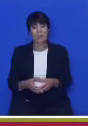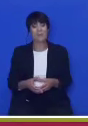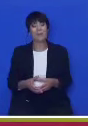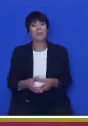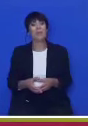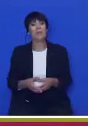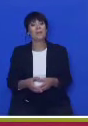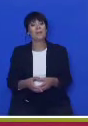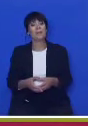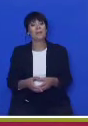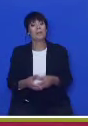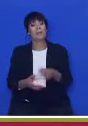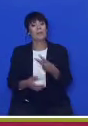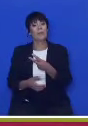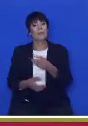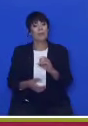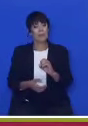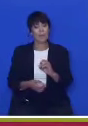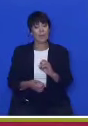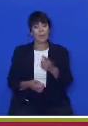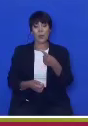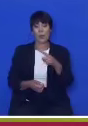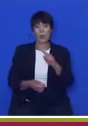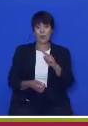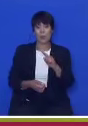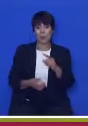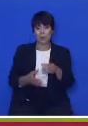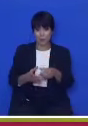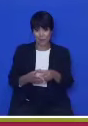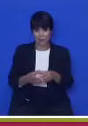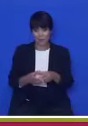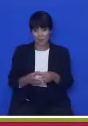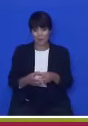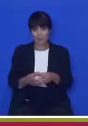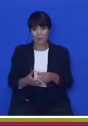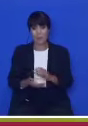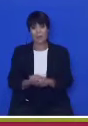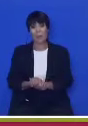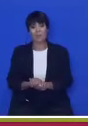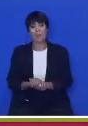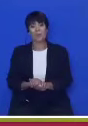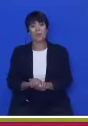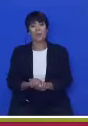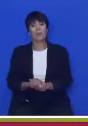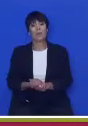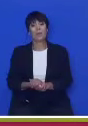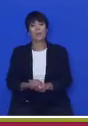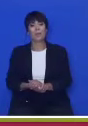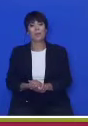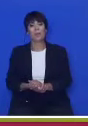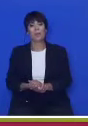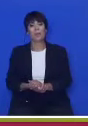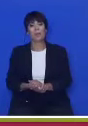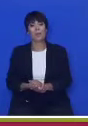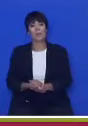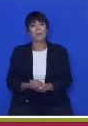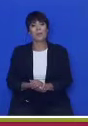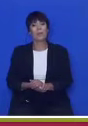R$ 2.450.883,88. Bola branca número 20, o sexto e último número do primeiro sorteio da dupla cena, branca